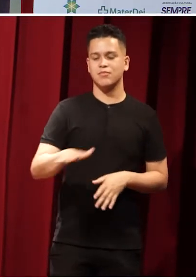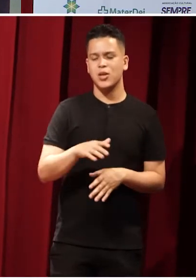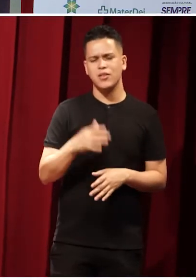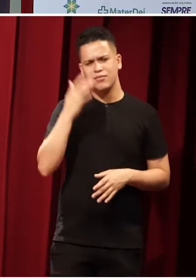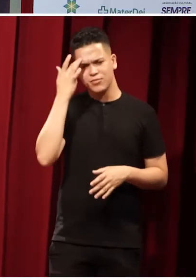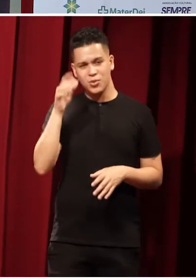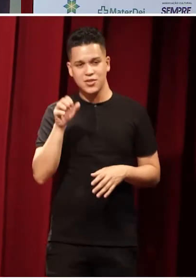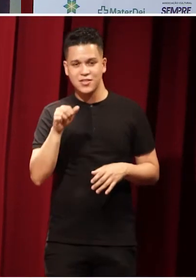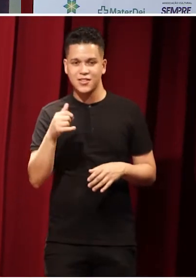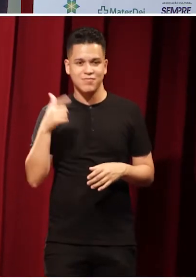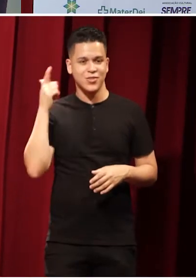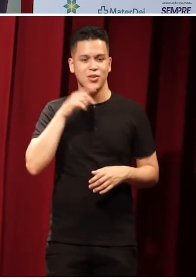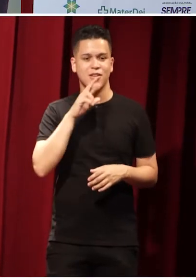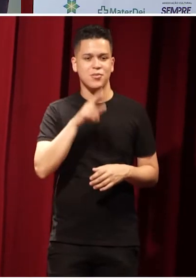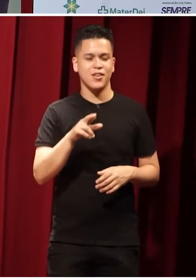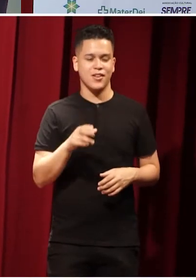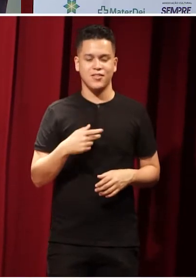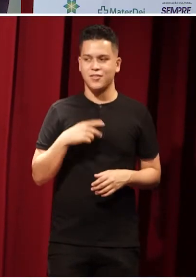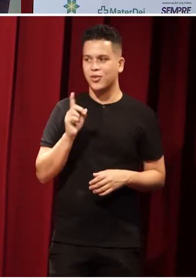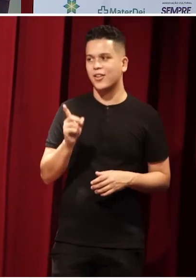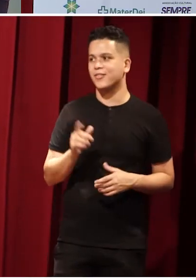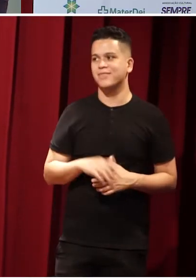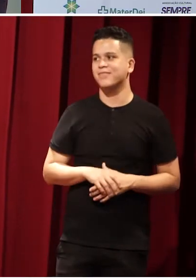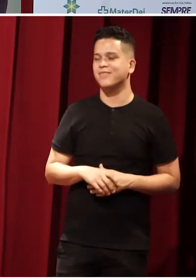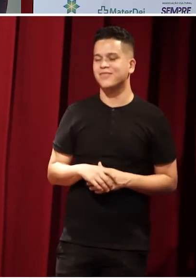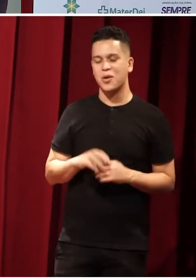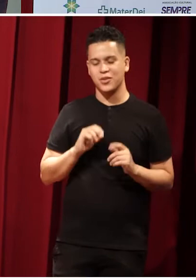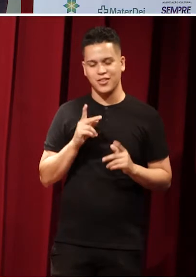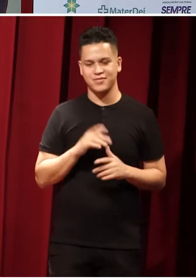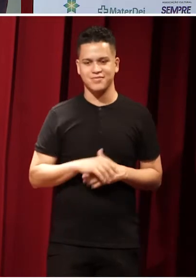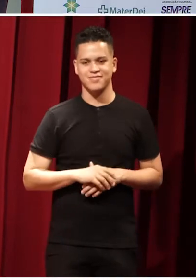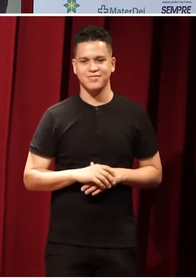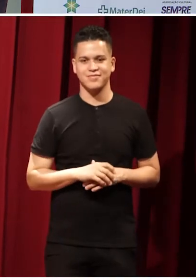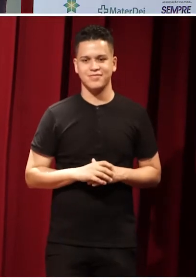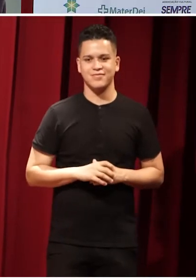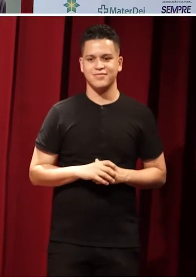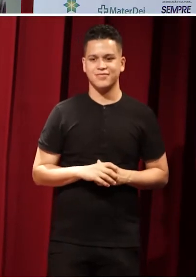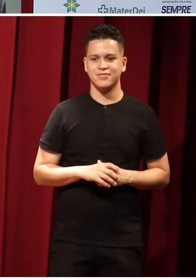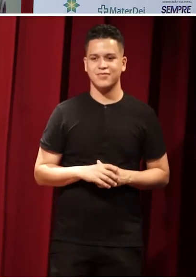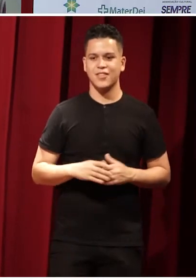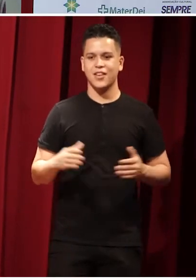populações tradicionais. Não sei se eu respondi a tua pergunta. Não.